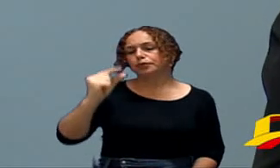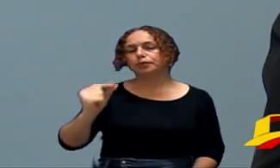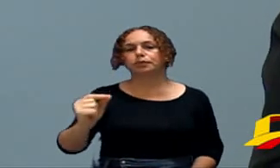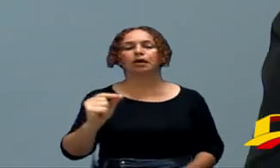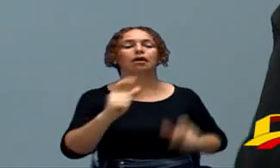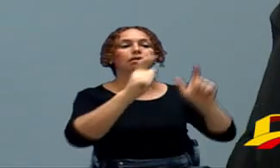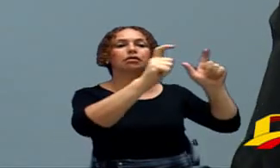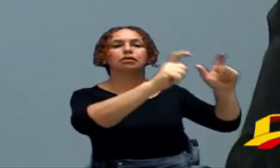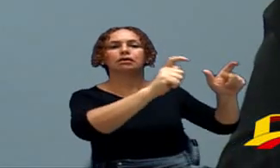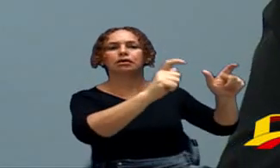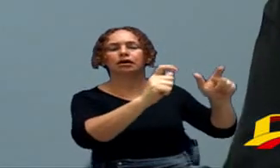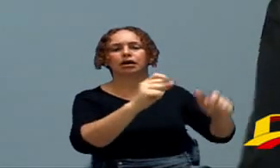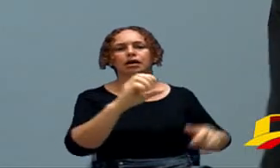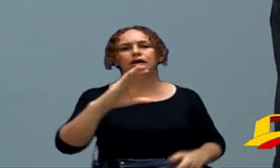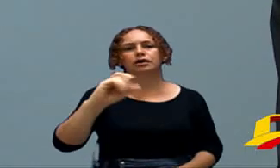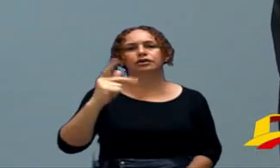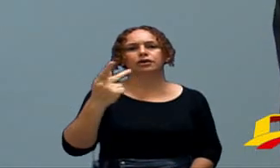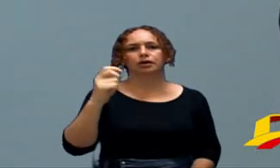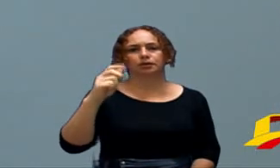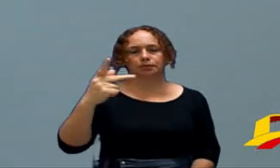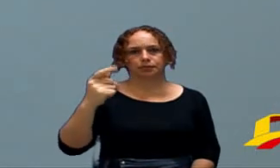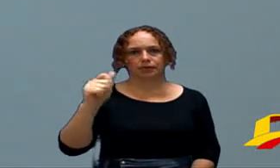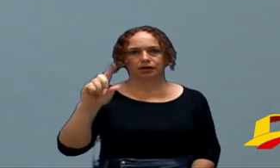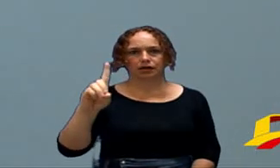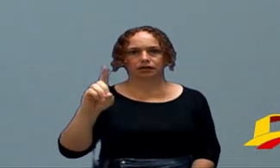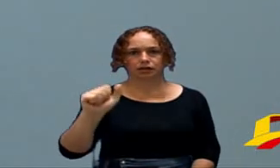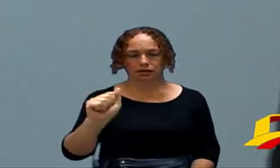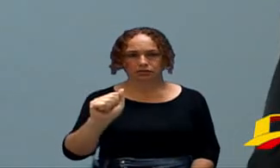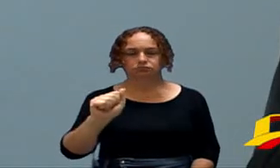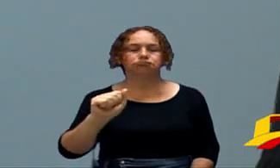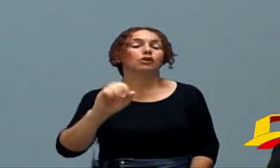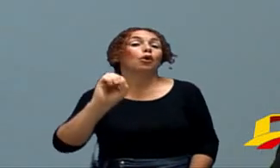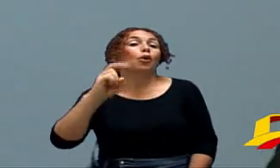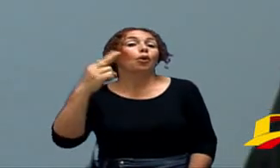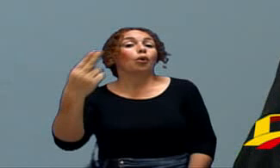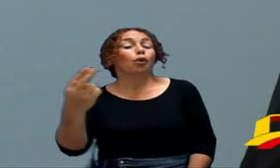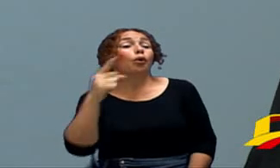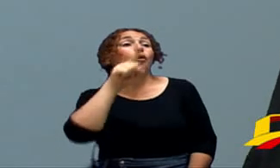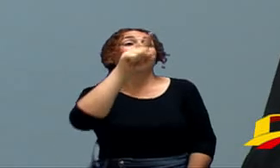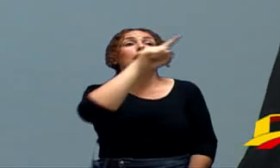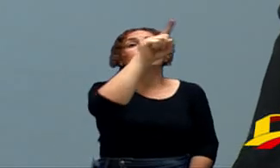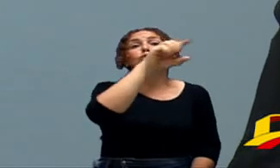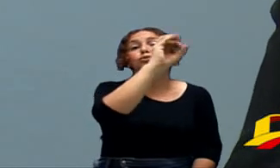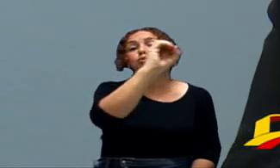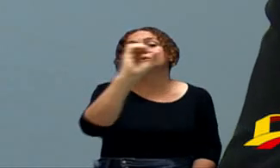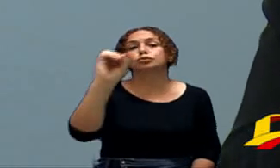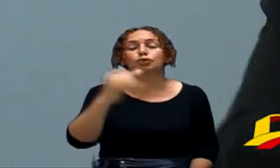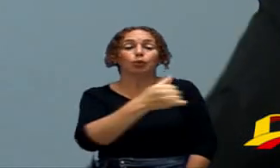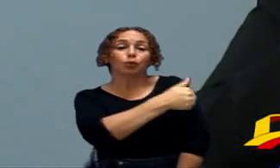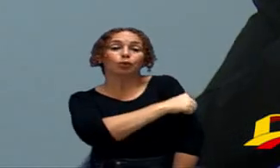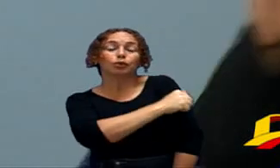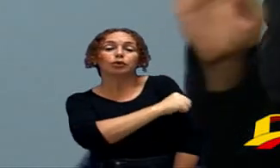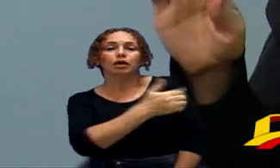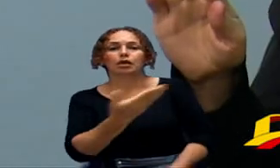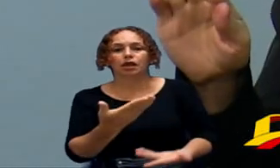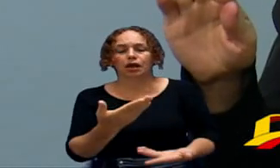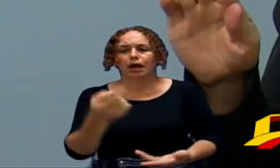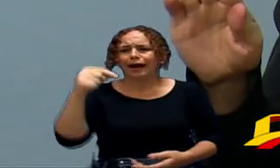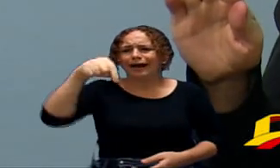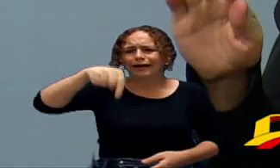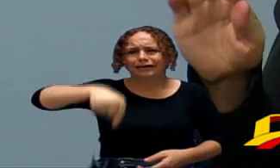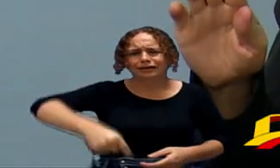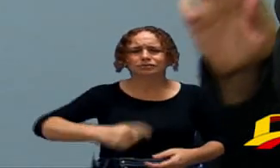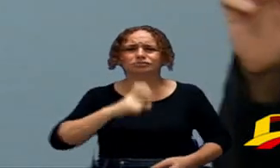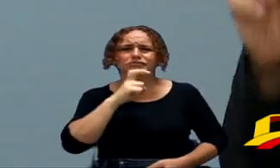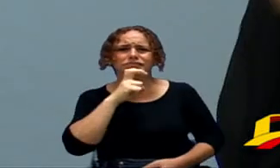Santuário dos Elefantes, ou se ele iria para o Zoológico do Rio de Janeiro. Não tinha discussão em Sorocaba. Estava fora a